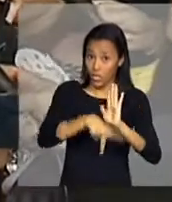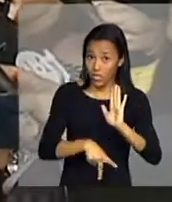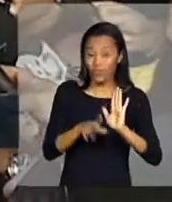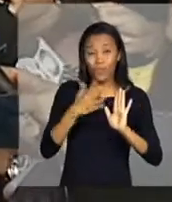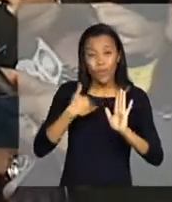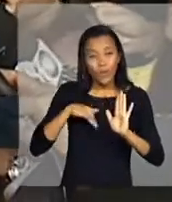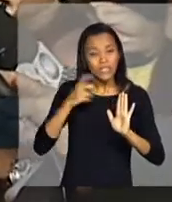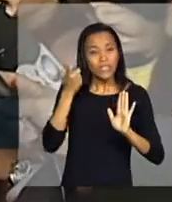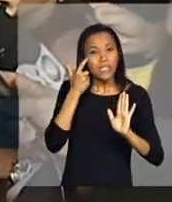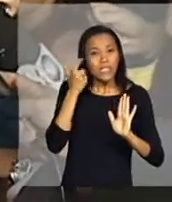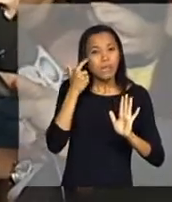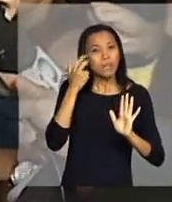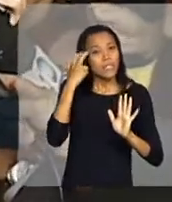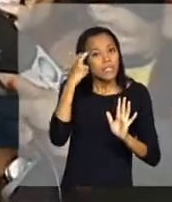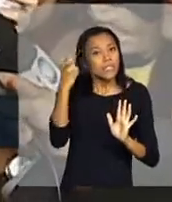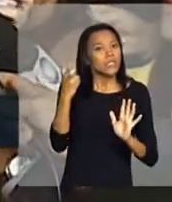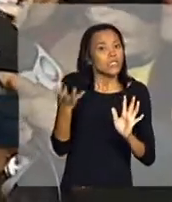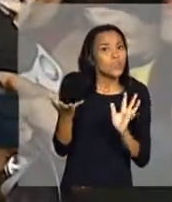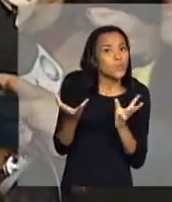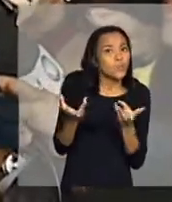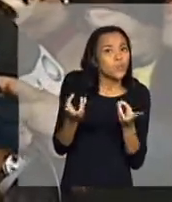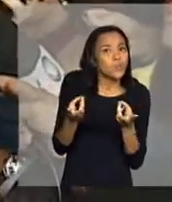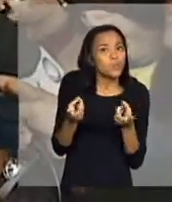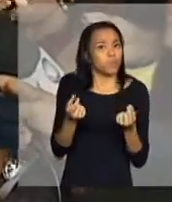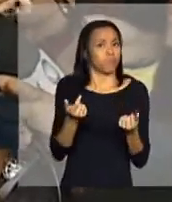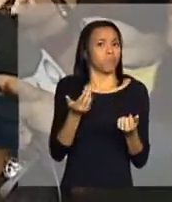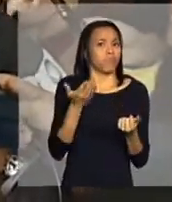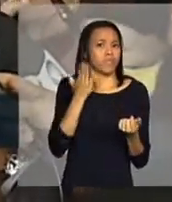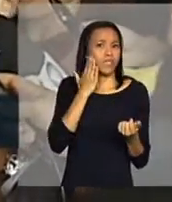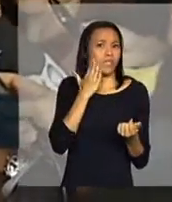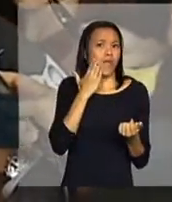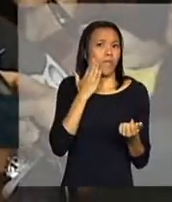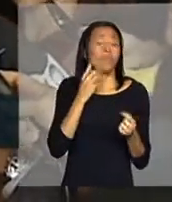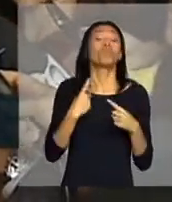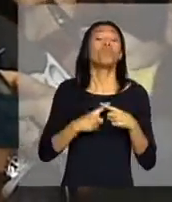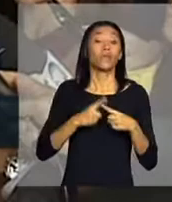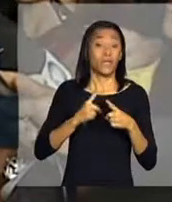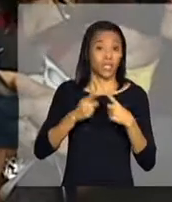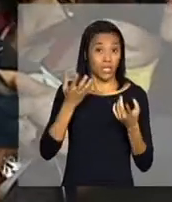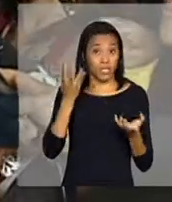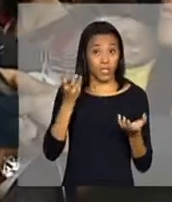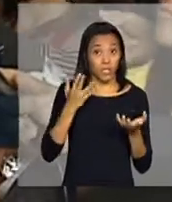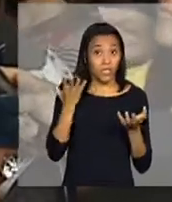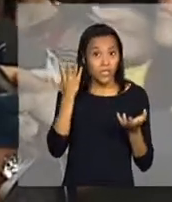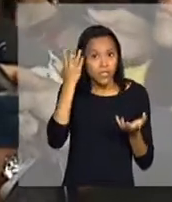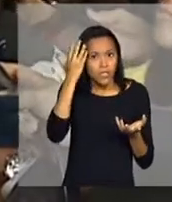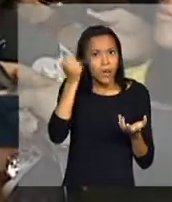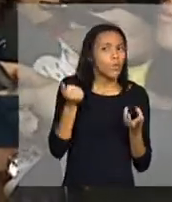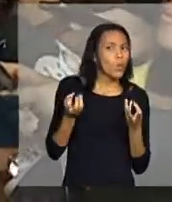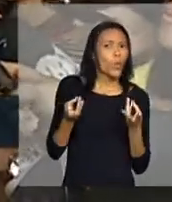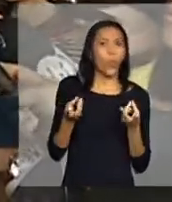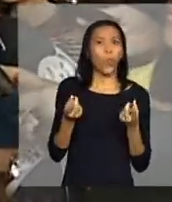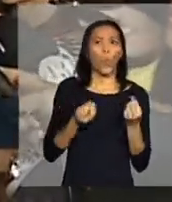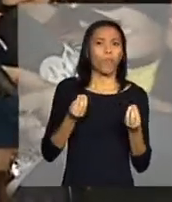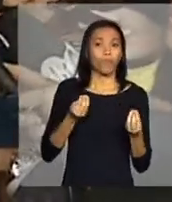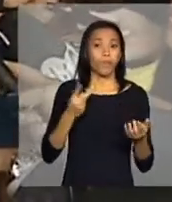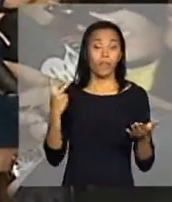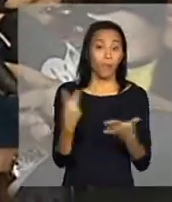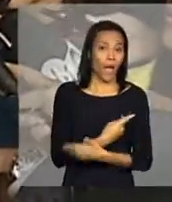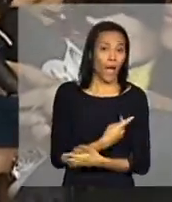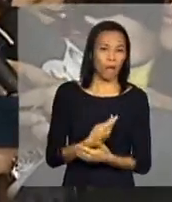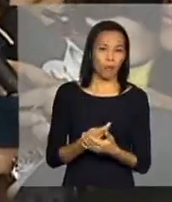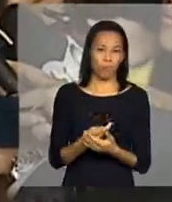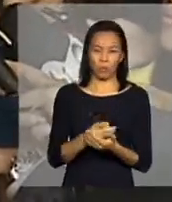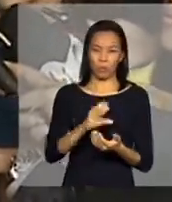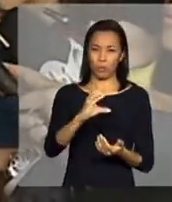muita cautela nessas horas quando se discute projetos dessa natureza. Por que que nós temos que ter cautela? Muitas vezes, quando acontece um crime,